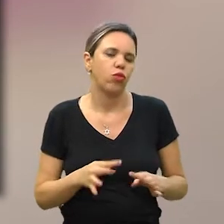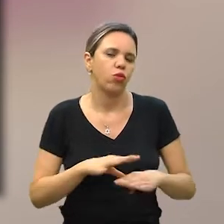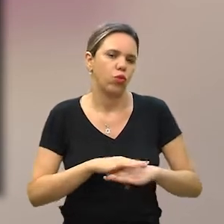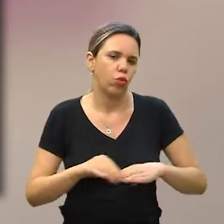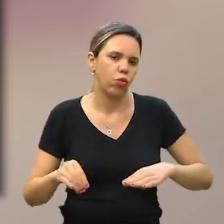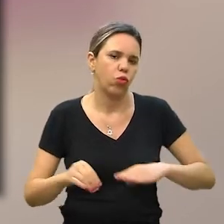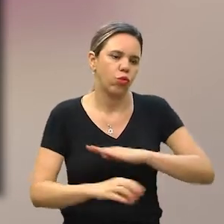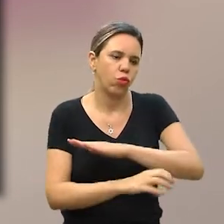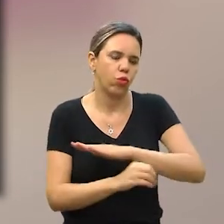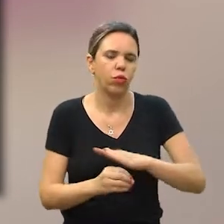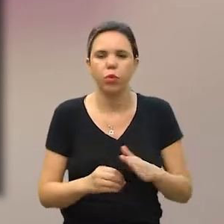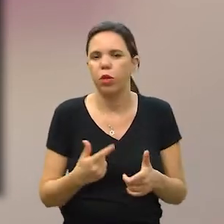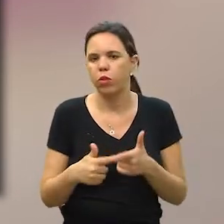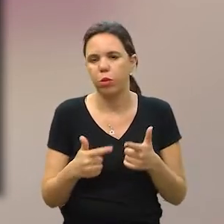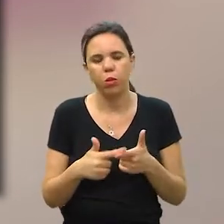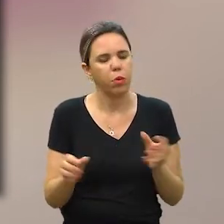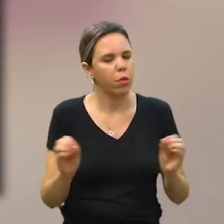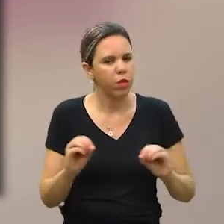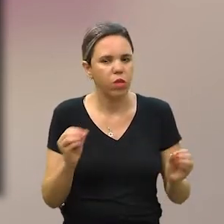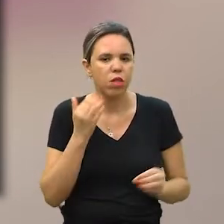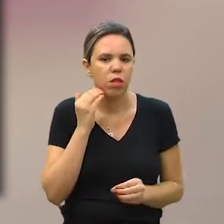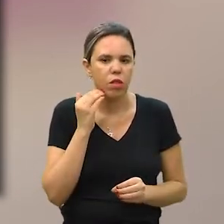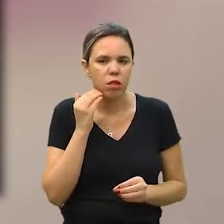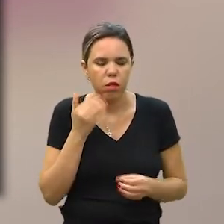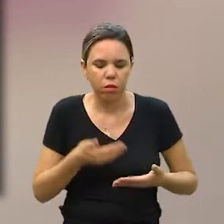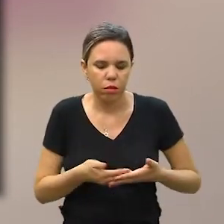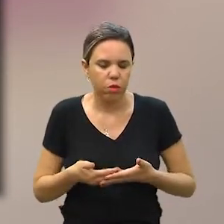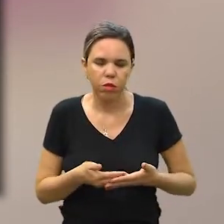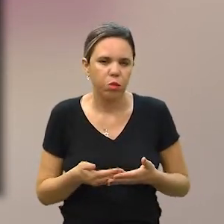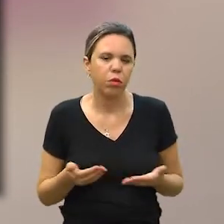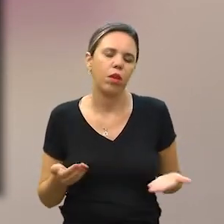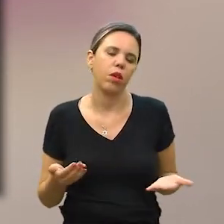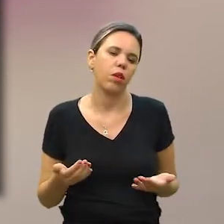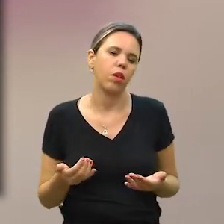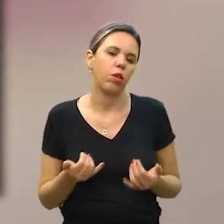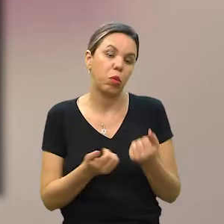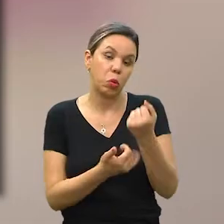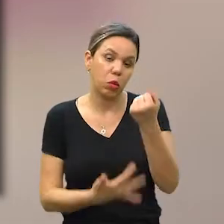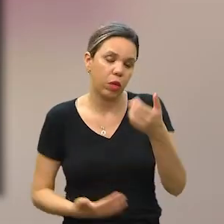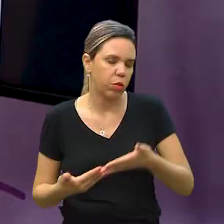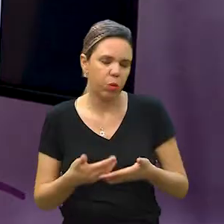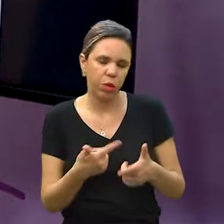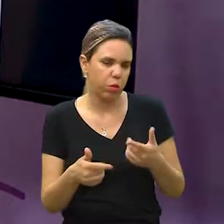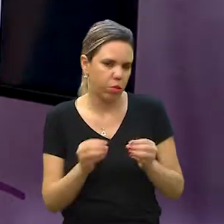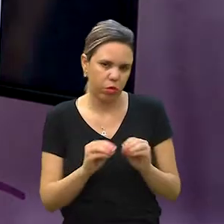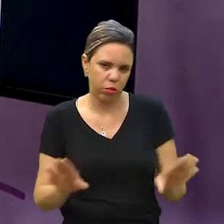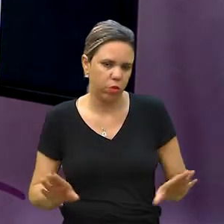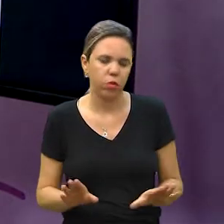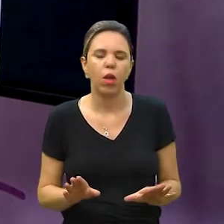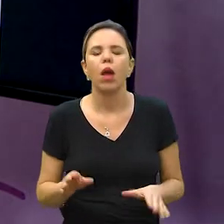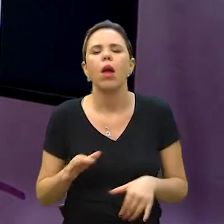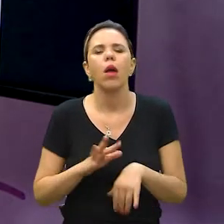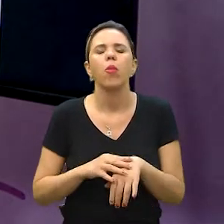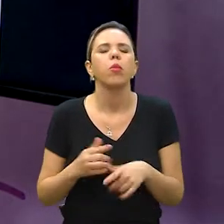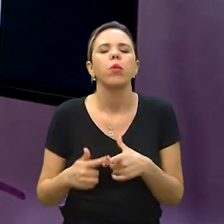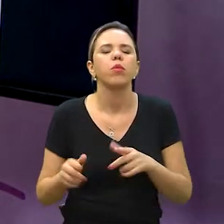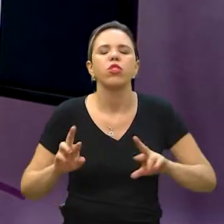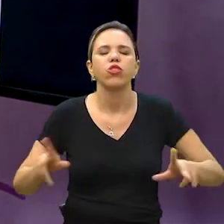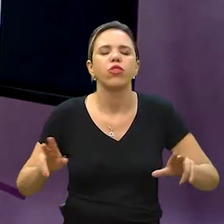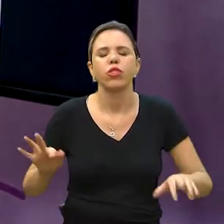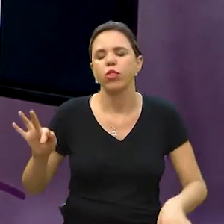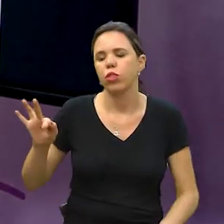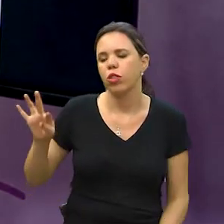sem o risco de malformação fetal e sem o risco de afinar o sangue do bebê também. A senhora disse aí trombofilia, tem